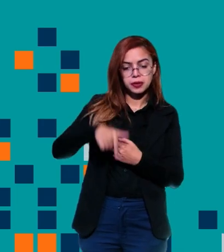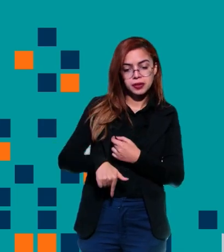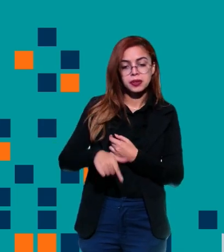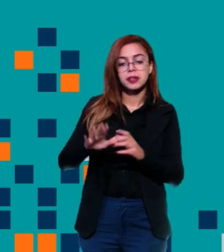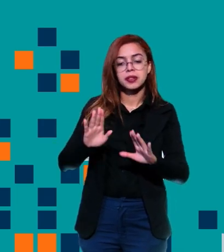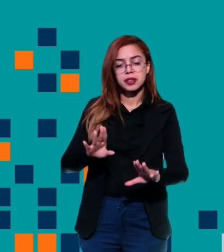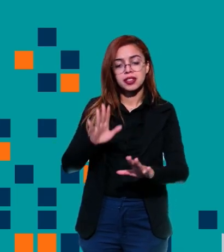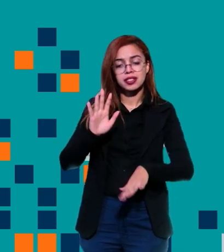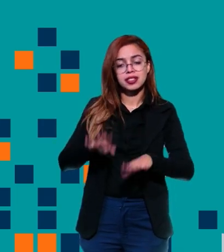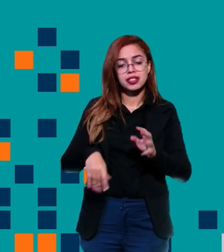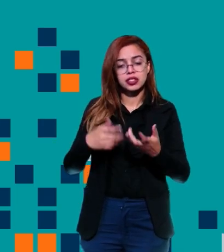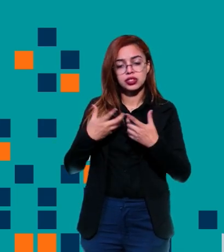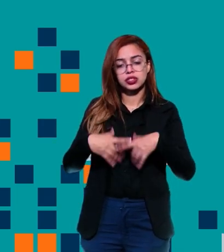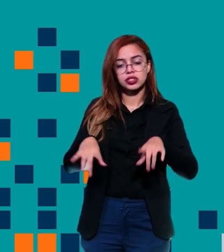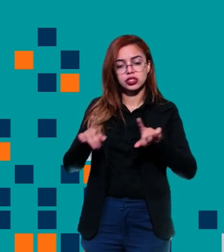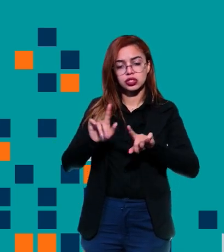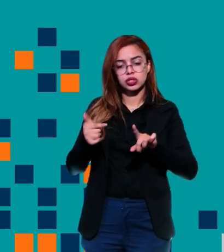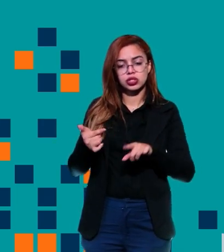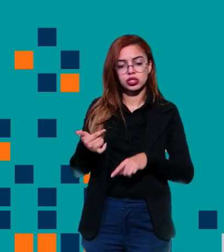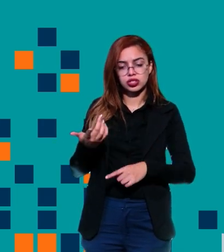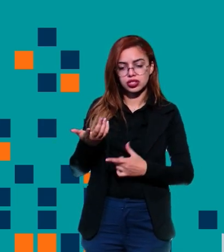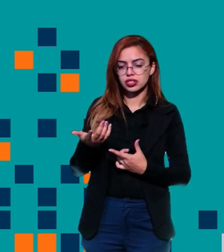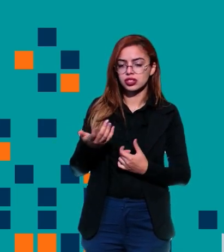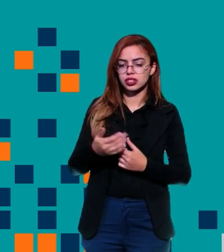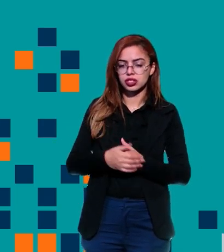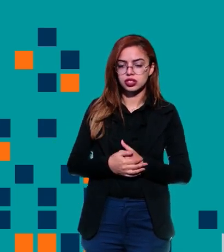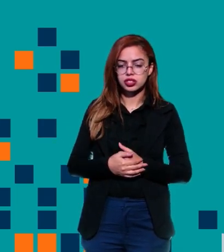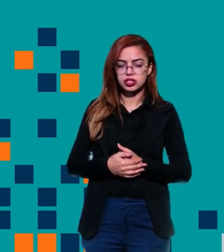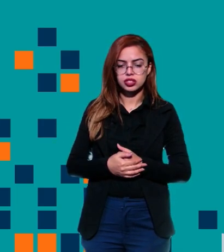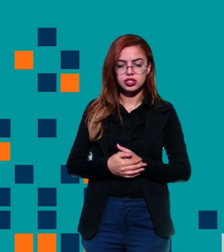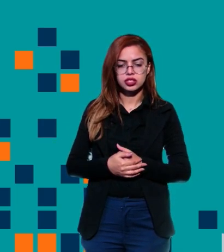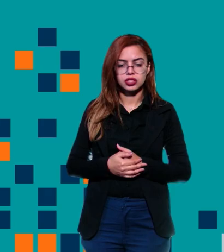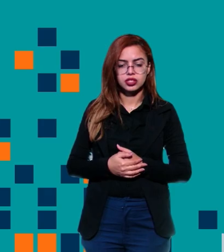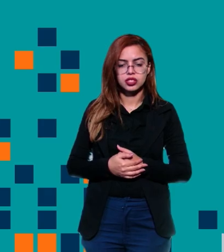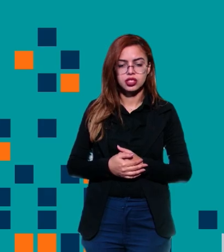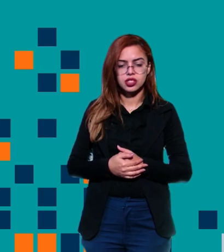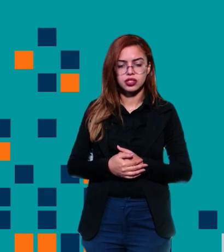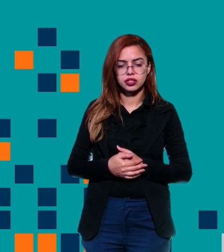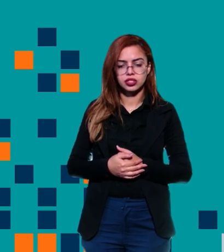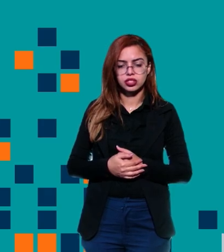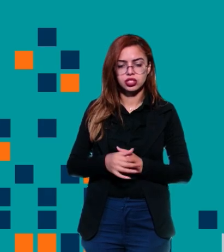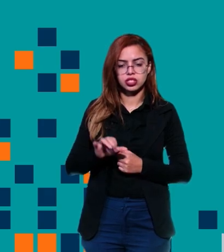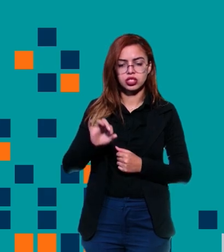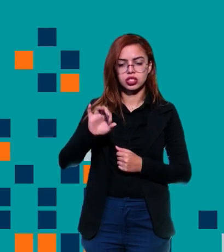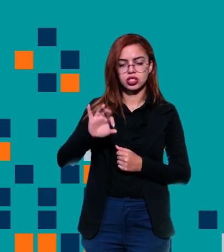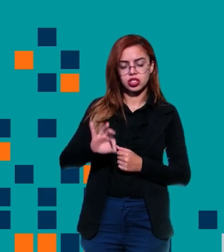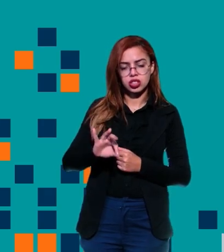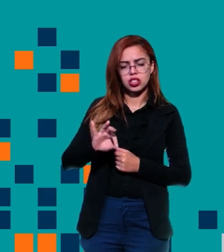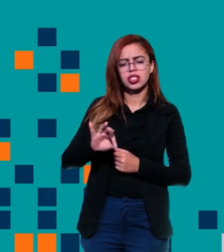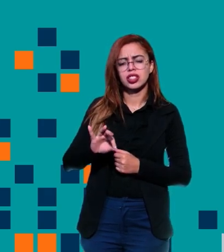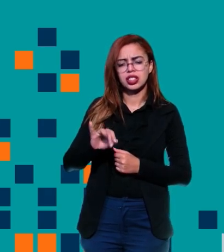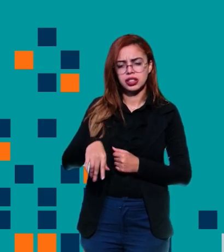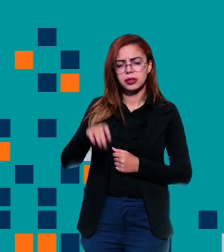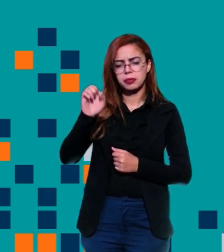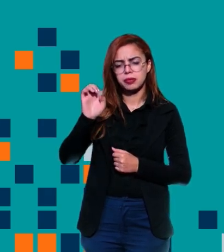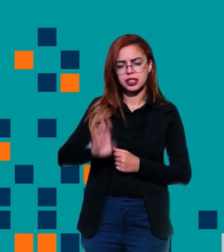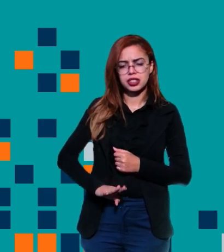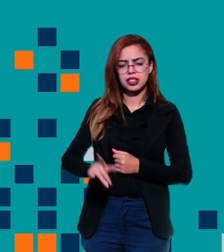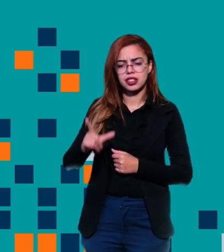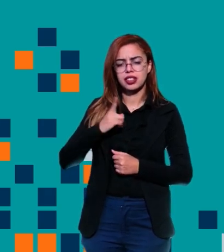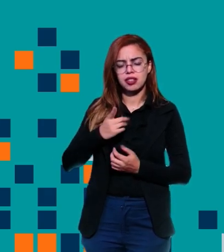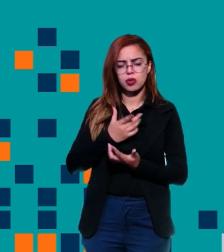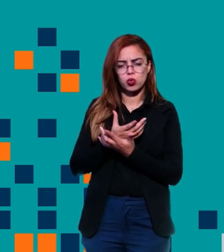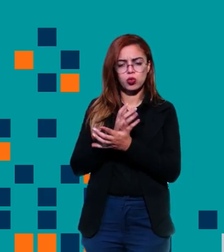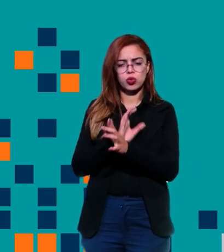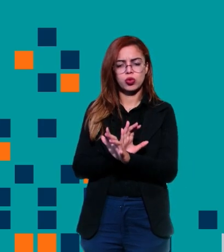vezes não funciona porque não tem, né? Aqui chove ou venta, Brasília tem essa